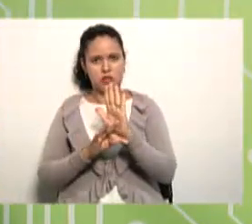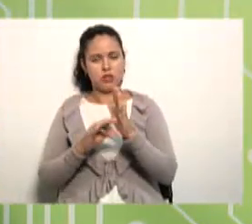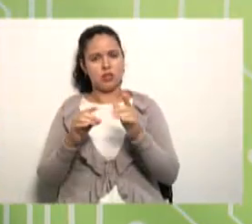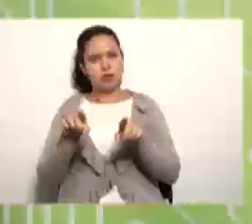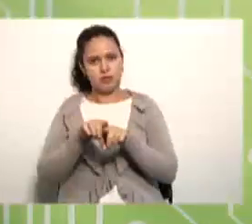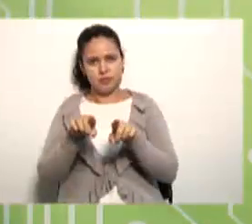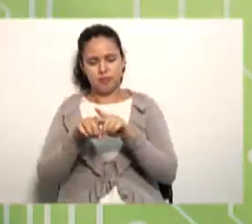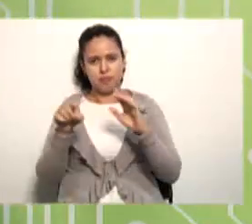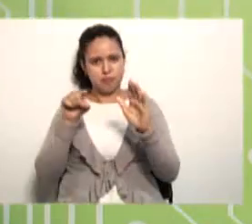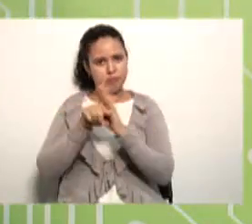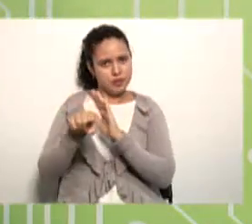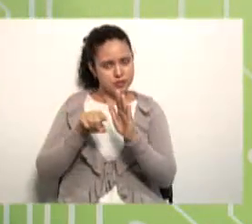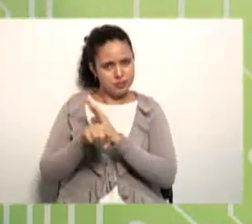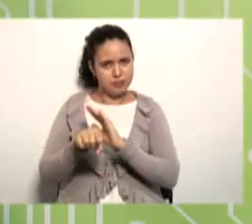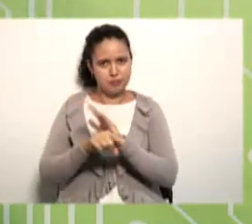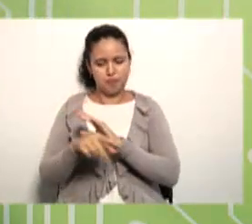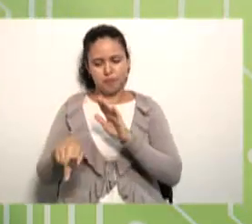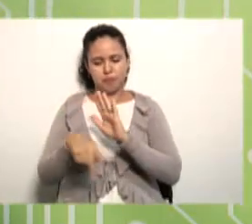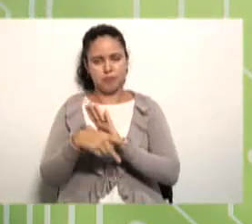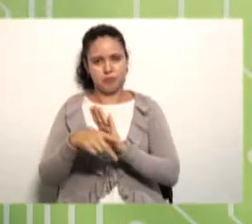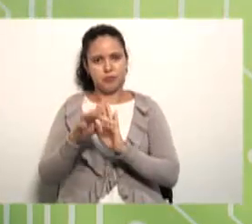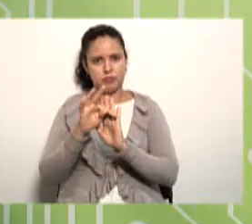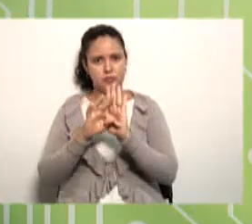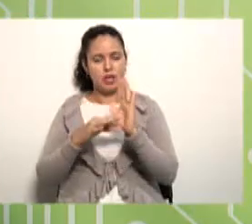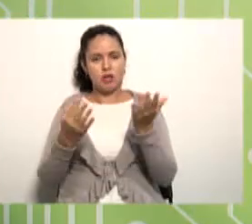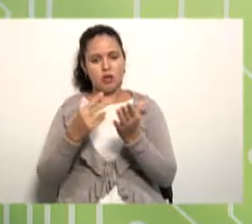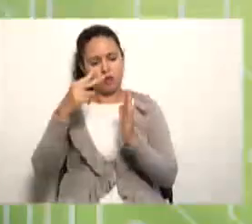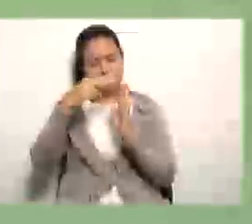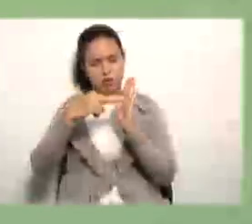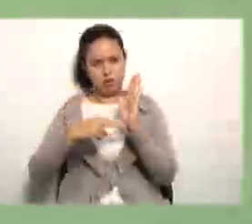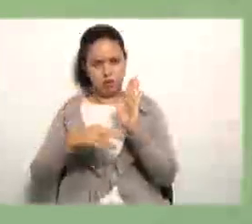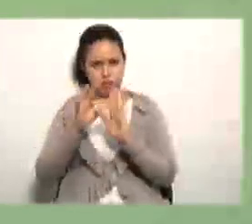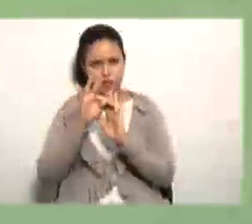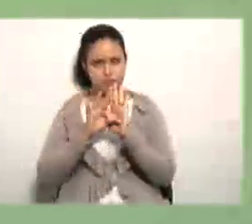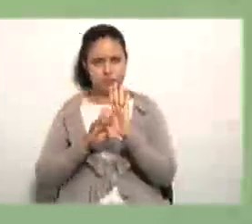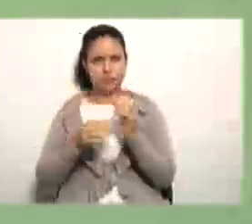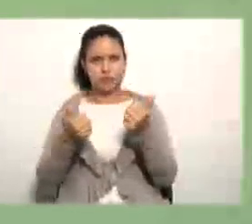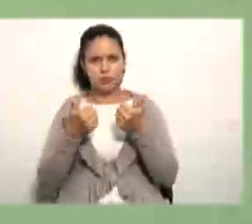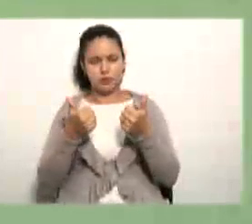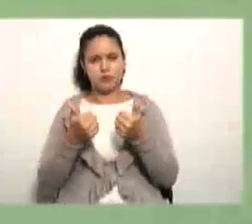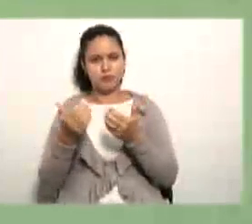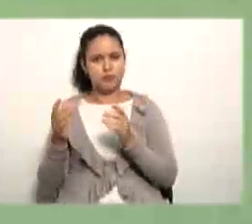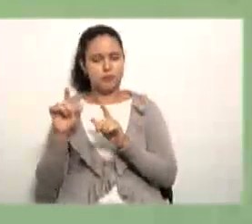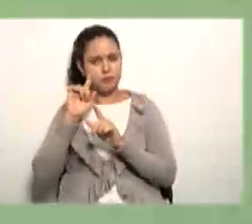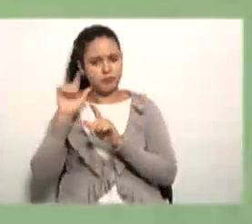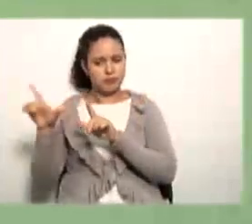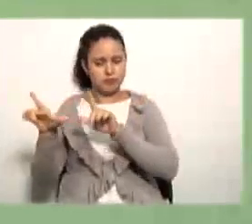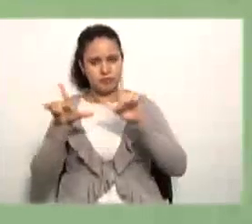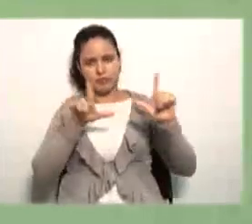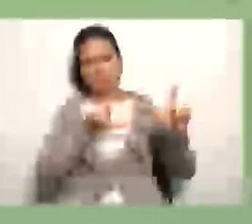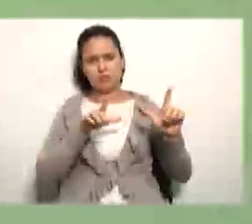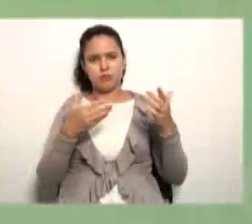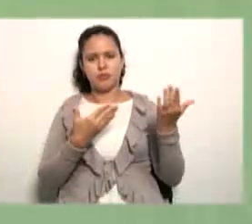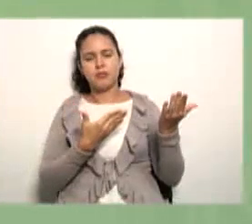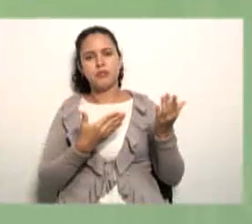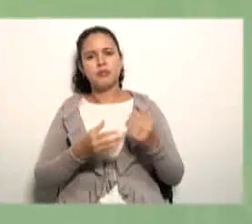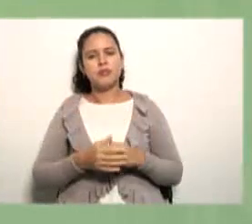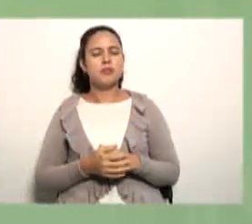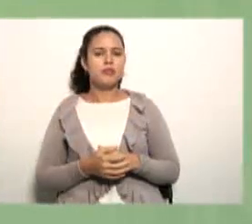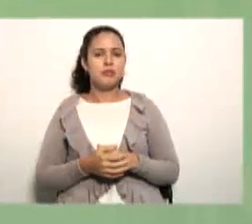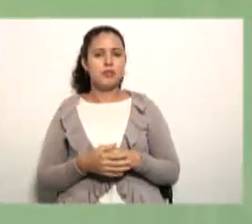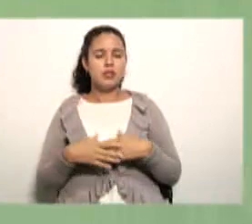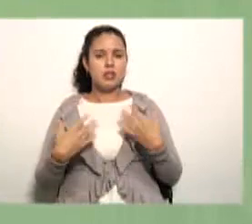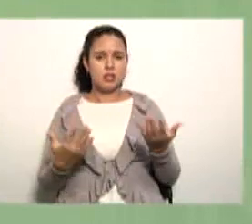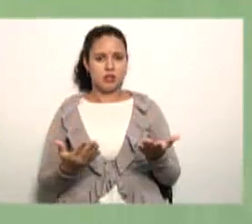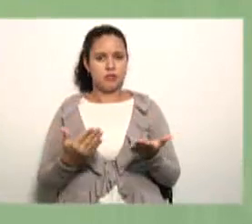texto. Bom, vamos começar pela leitura do texto? Então, vamos ali na lousa. Bem, vamos